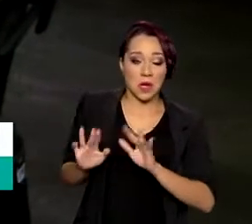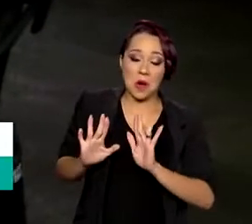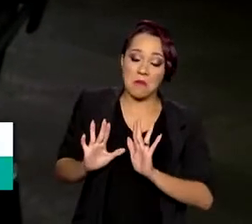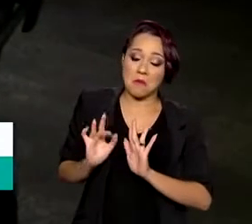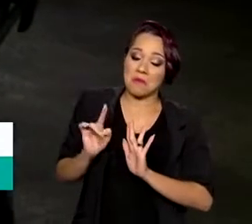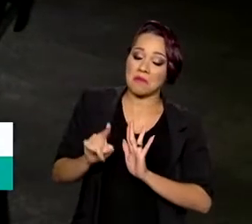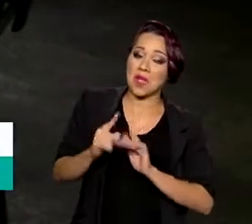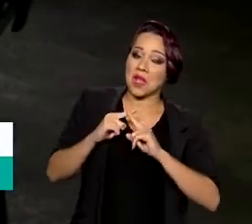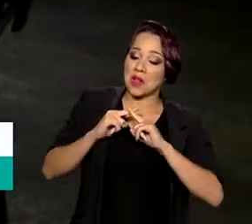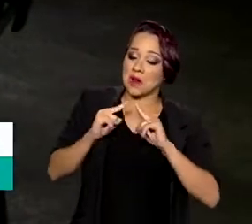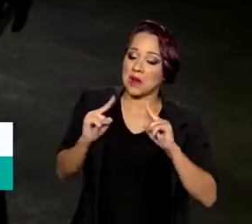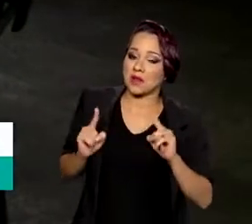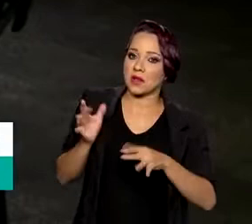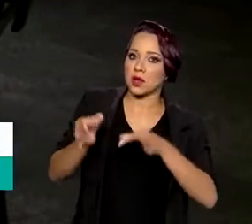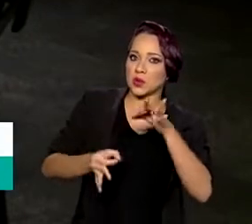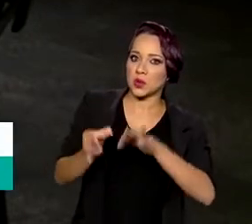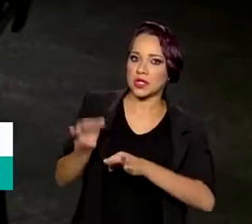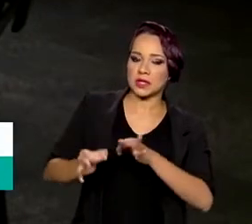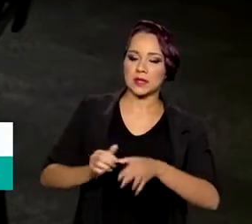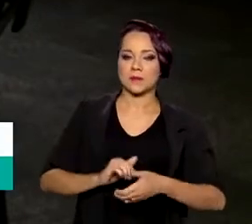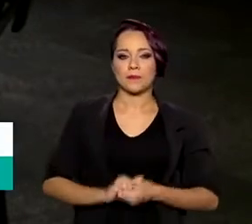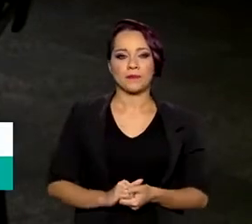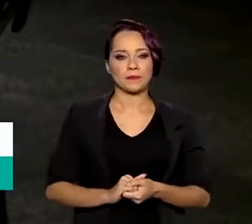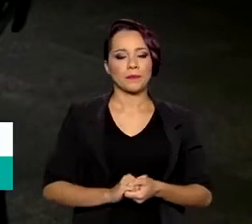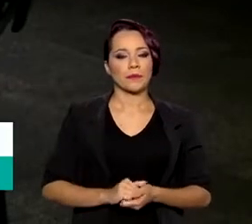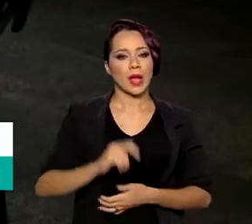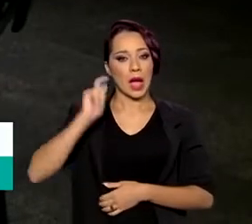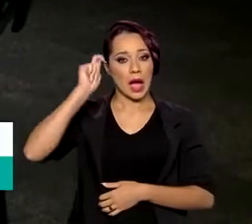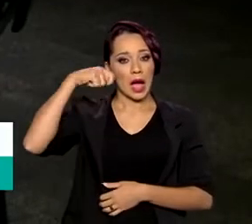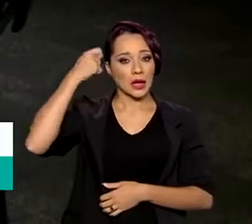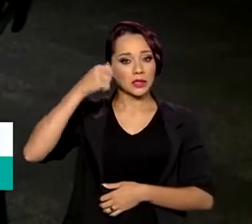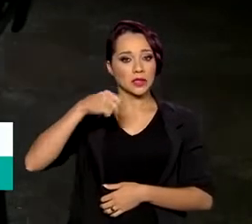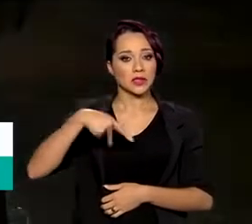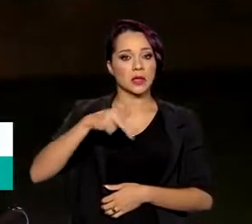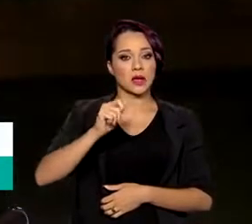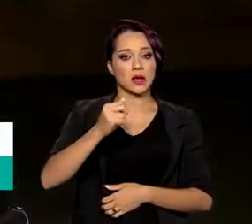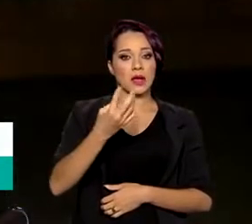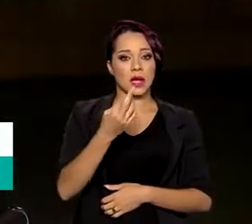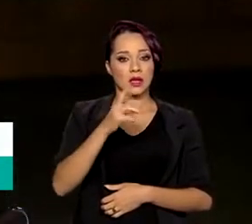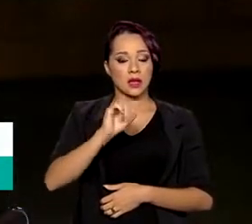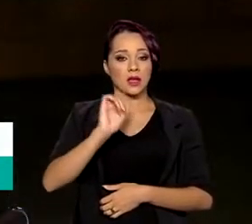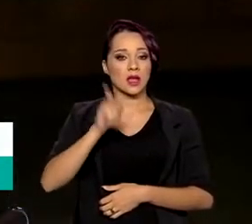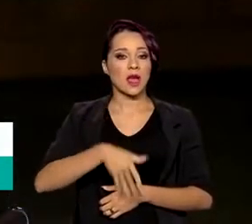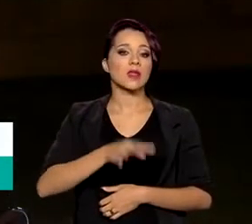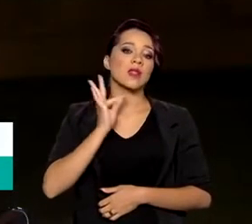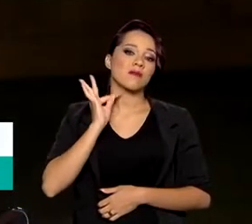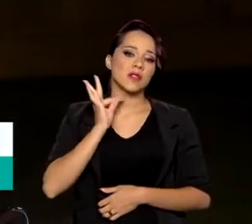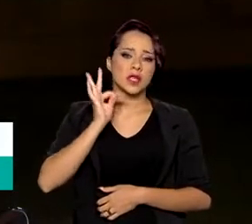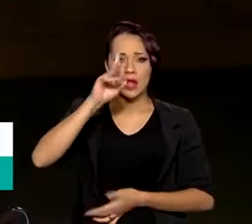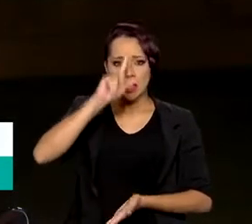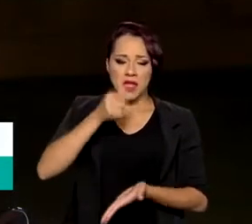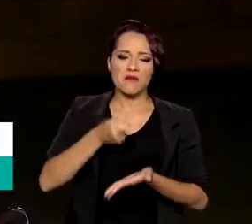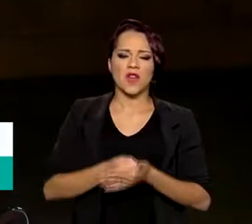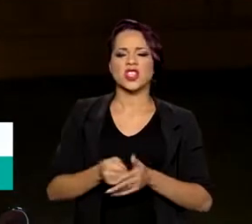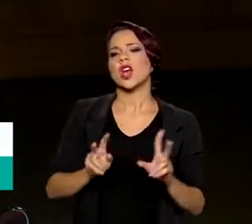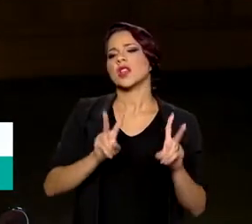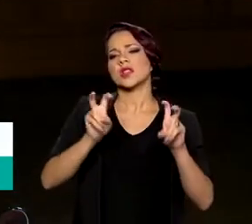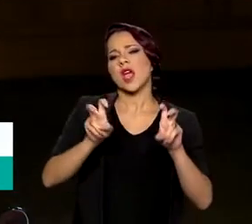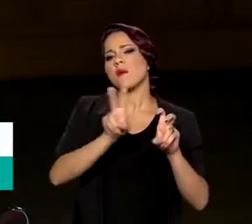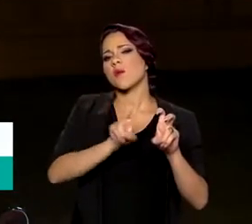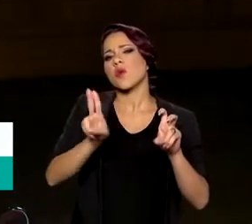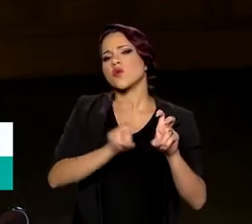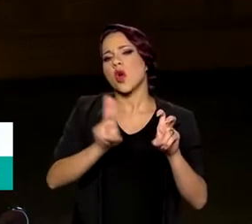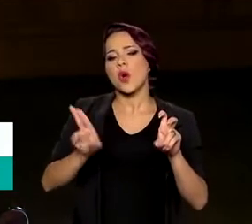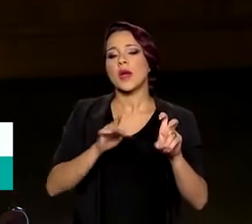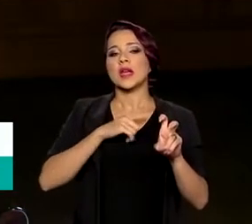são questionadas na justiça. A artista Catrina Luna, que é travesti, defende a adoção de termos e pronomes